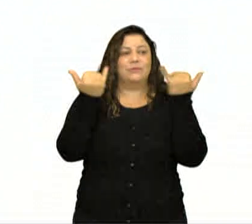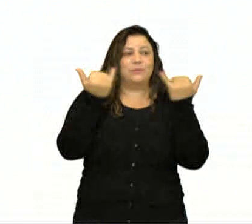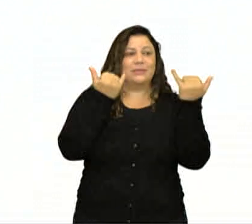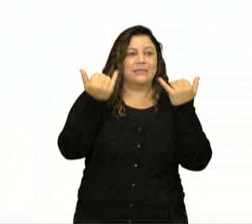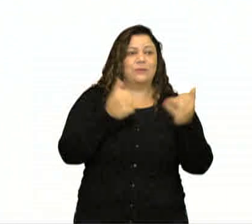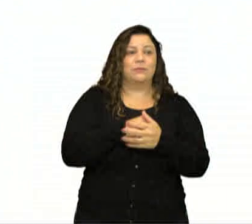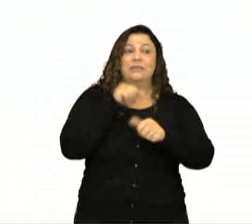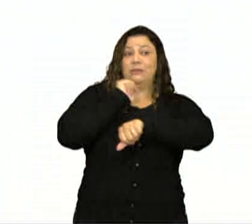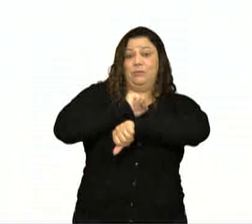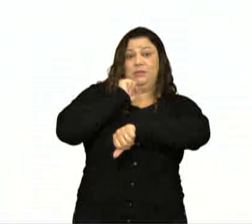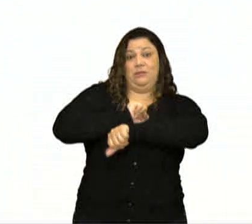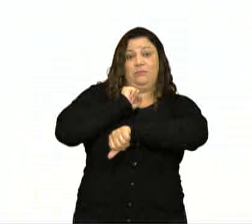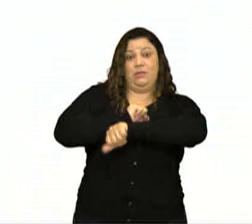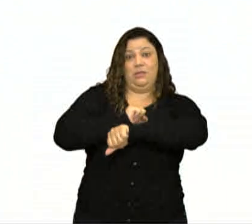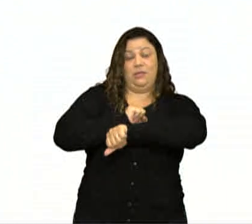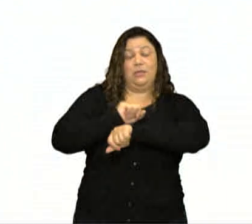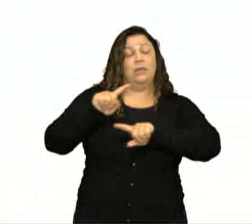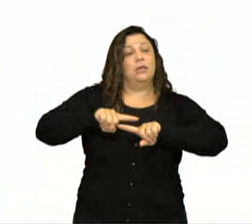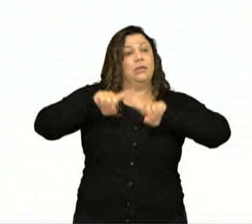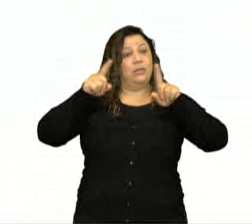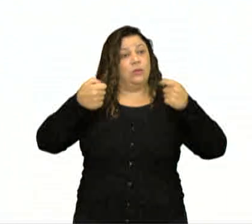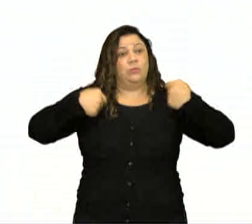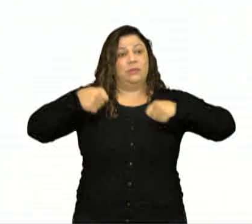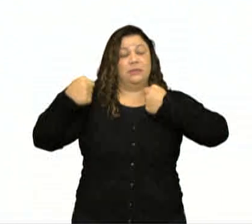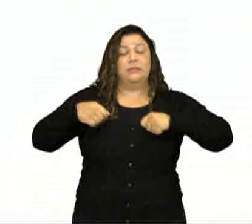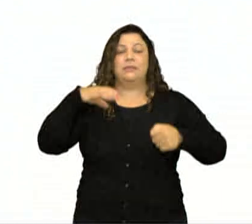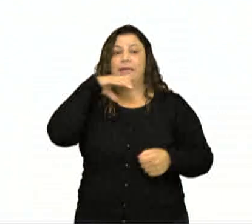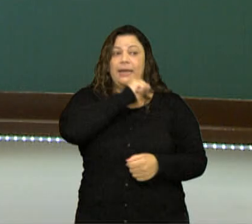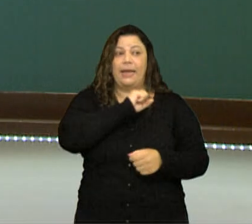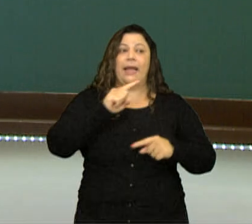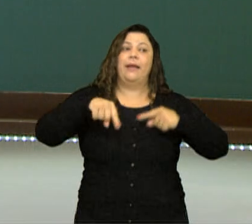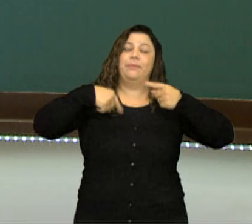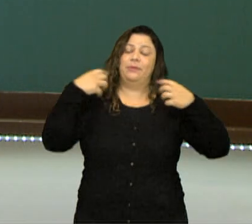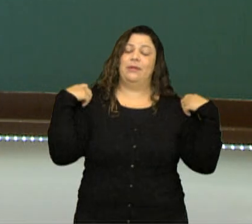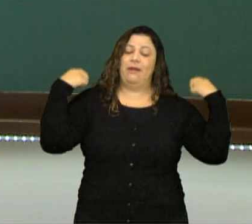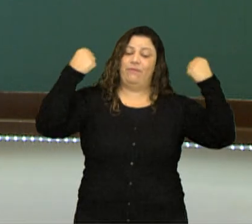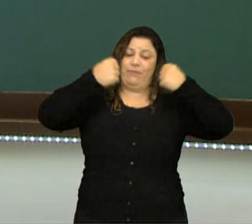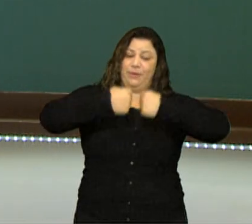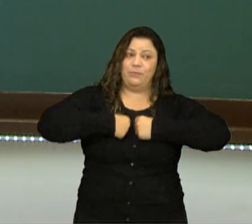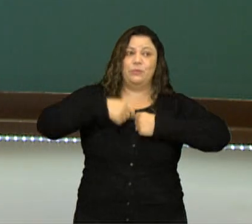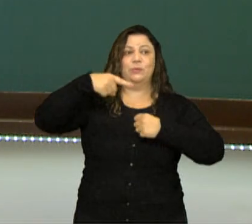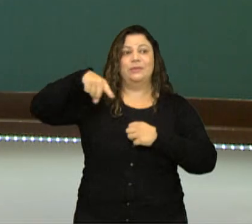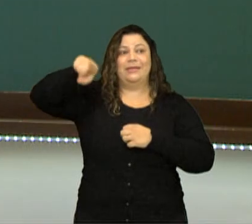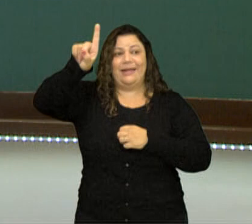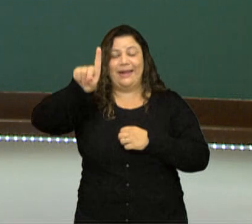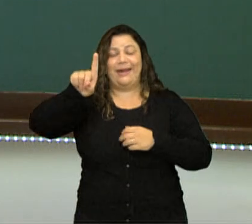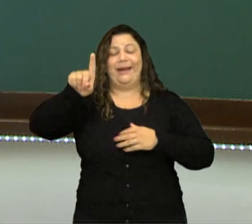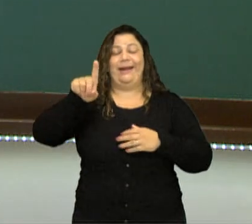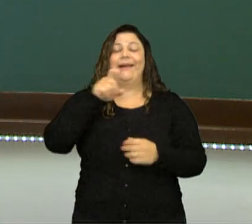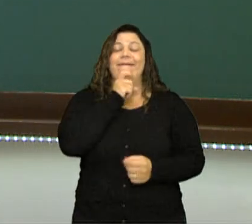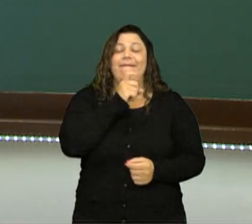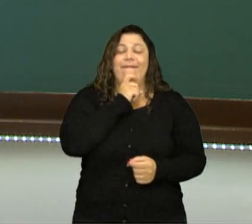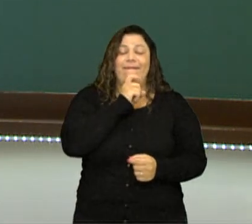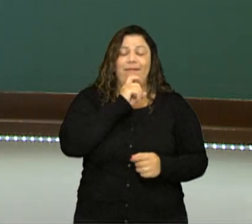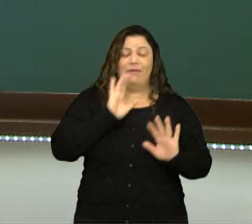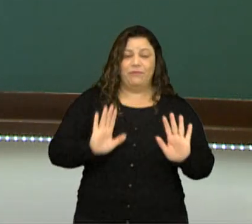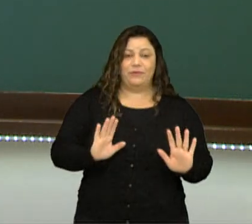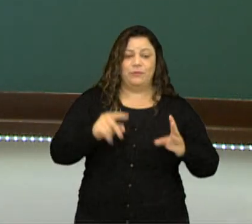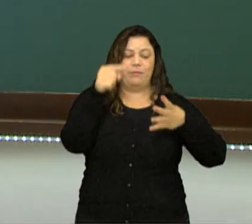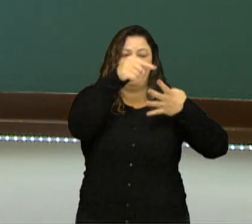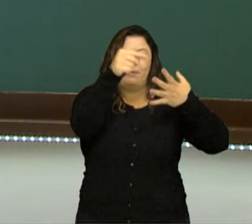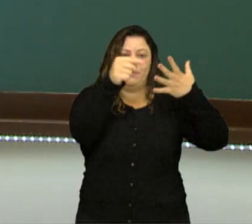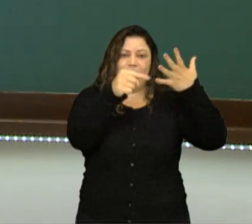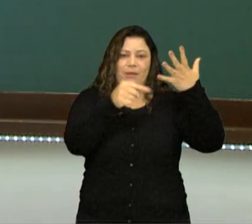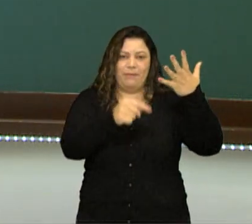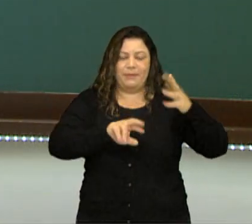frio. Nós temos aqui períodos compostos. Orações coordenadas assindéticas e sindéticas.